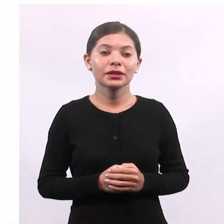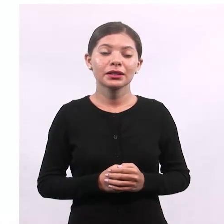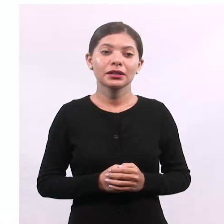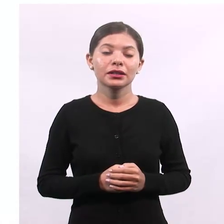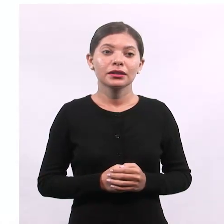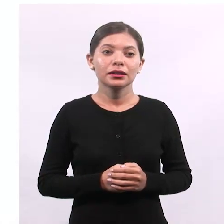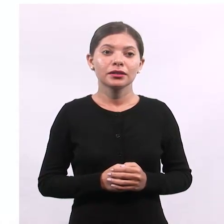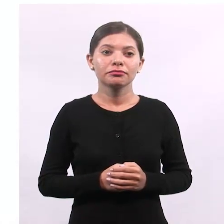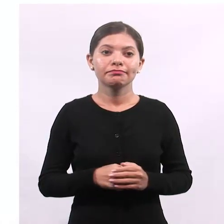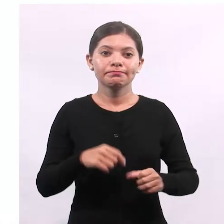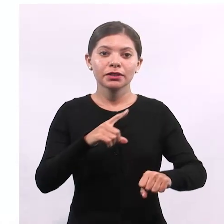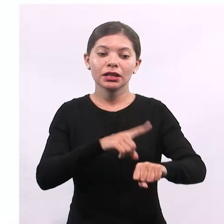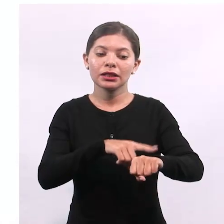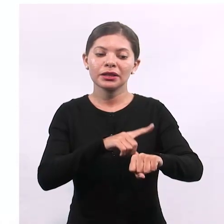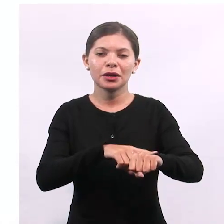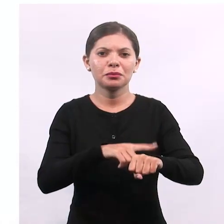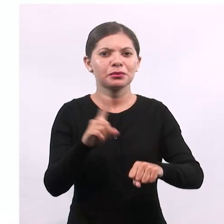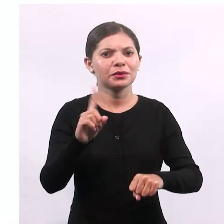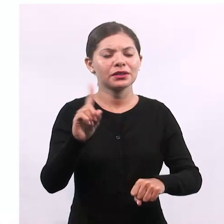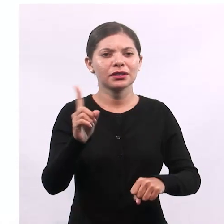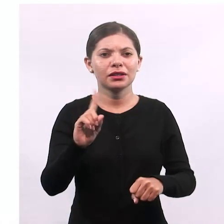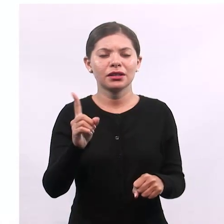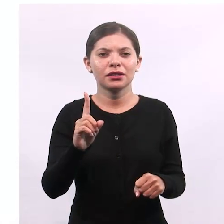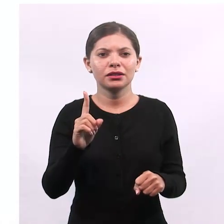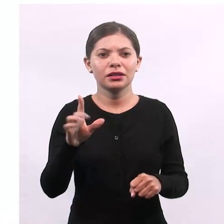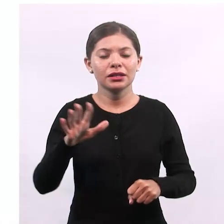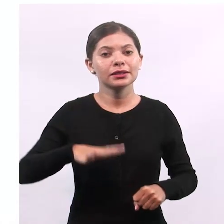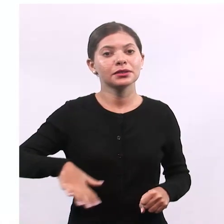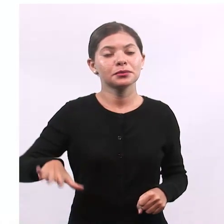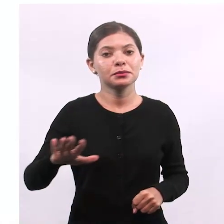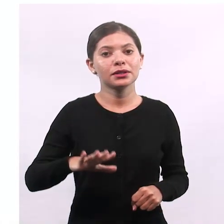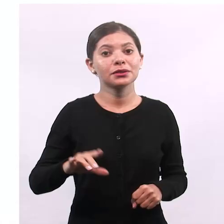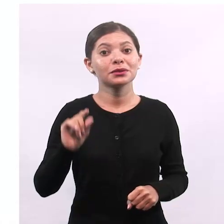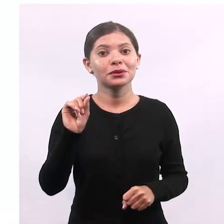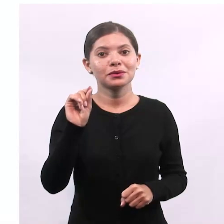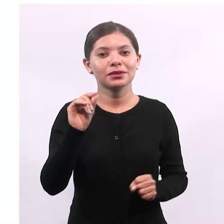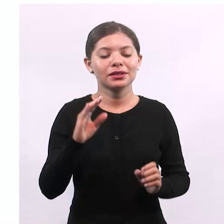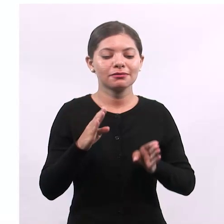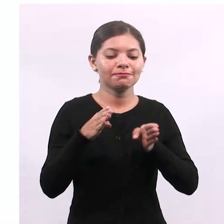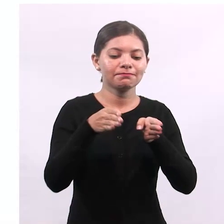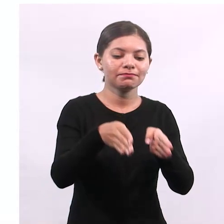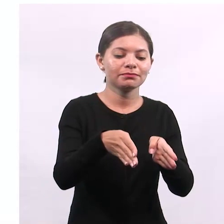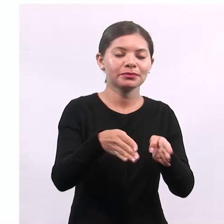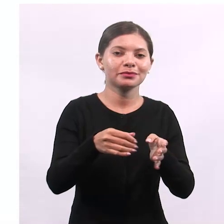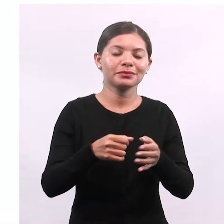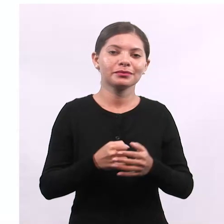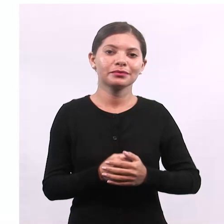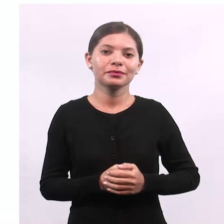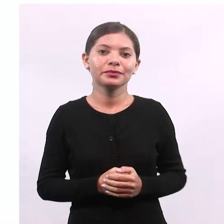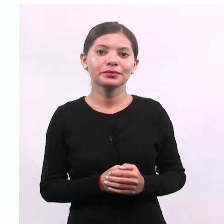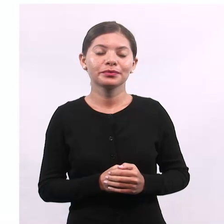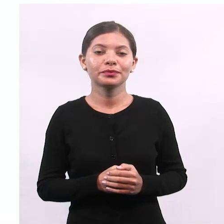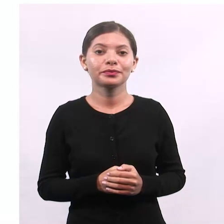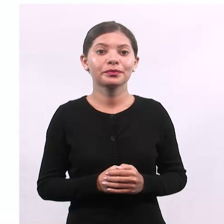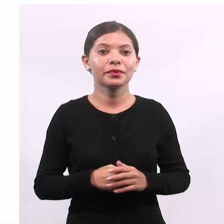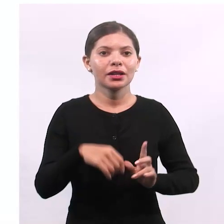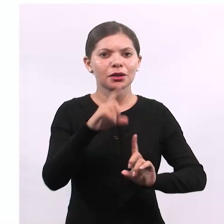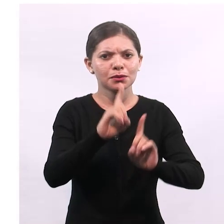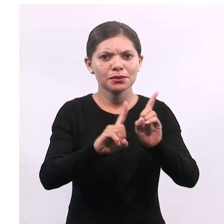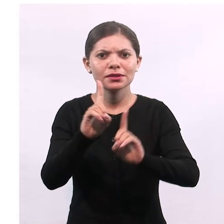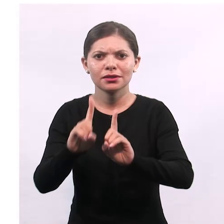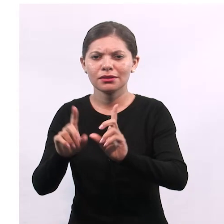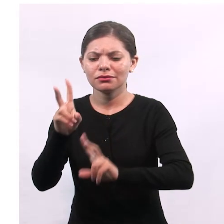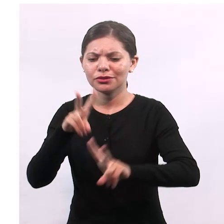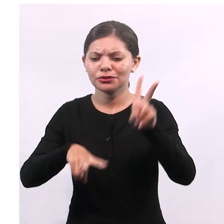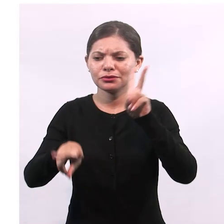geográfica a gente enquadra como sendo específica Inocência a gente pode enxergar essas tabelas